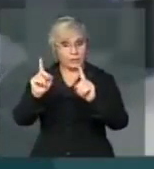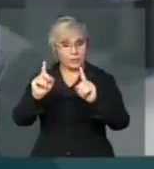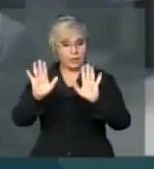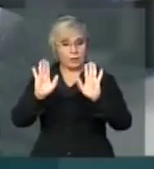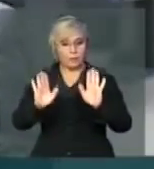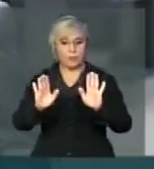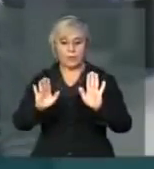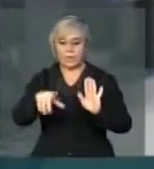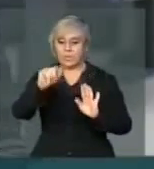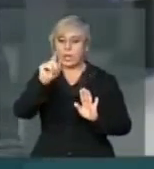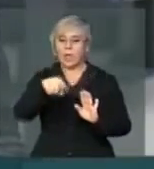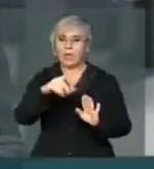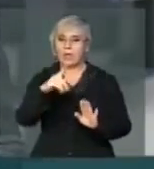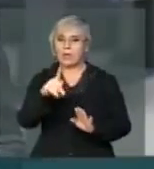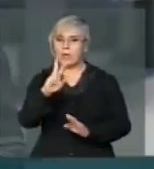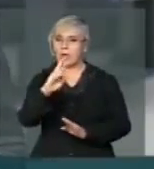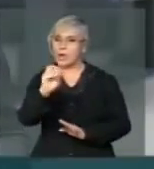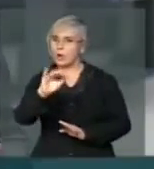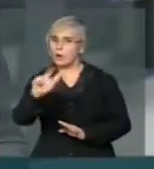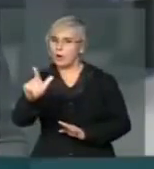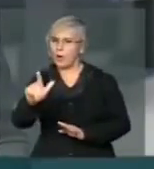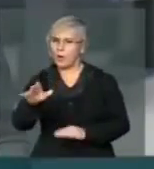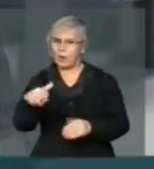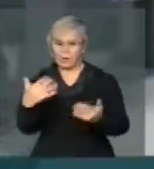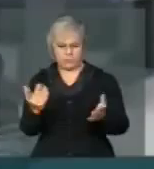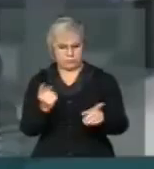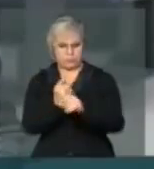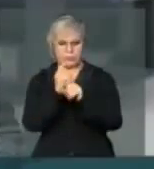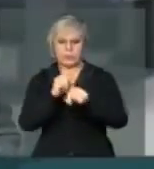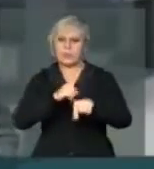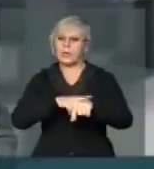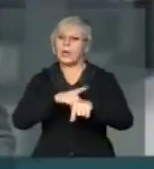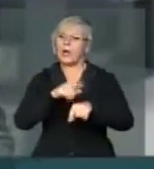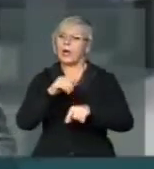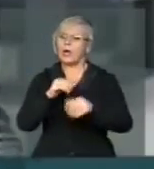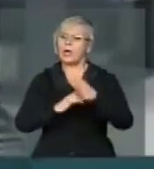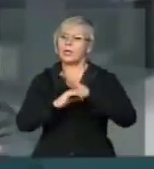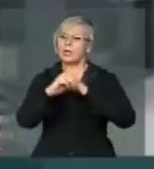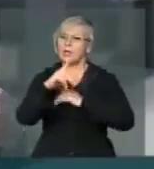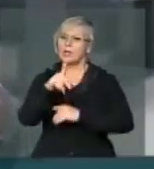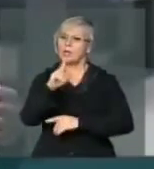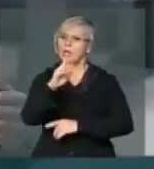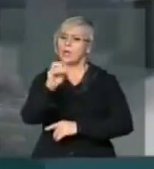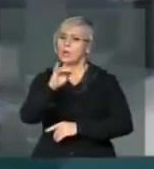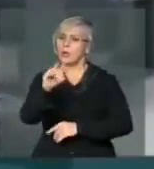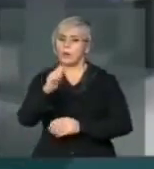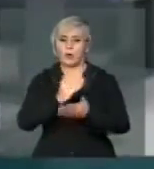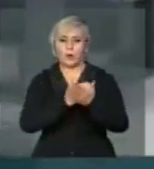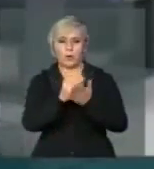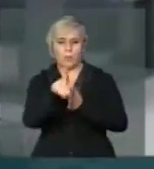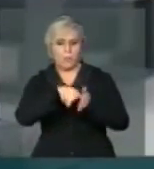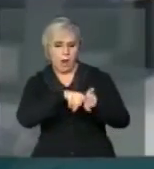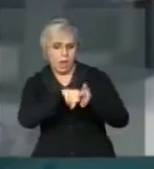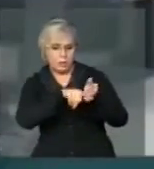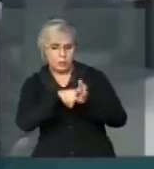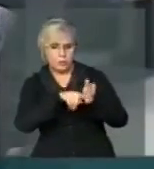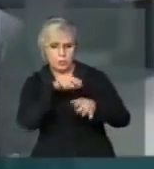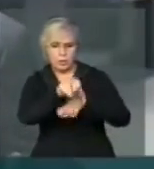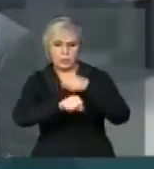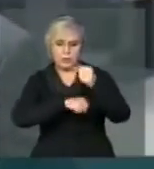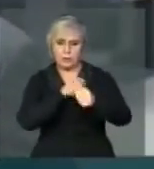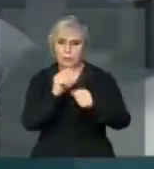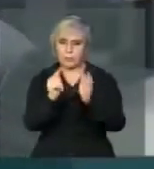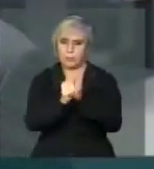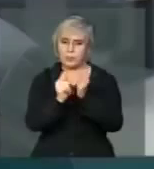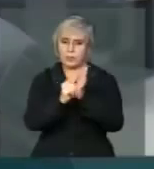Kroll. De repente, a Kroll começa a apurar com documentos, e aqui eu quero dizer aos deputados que não são do